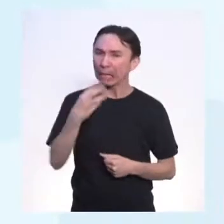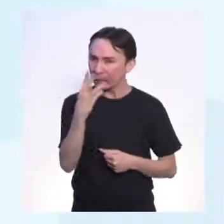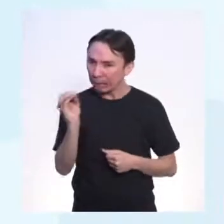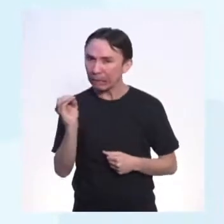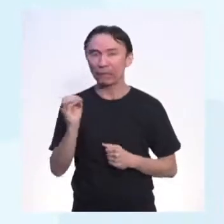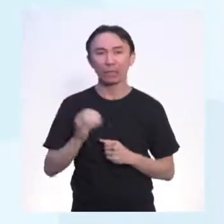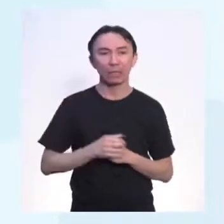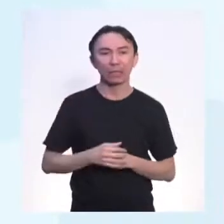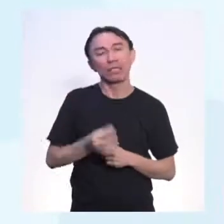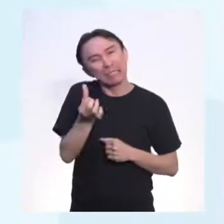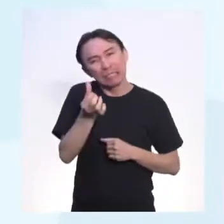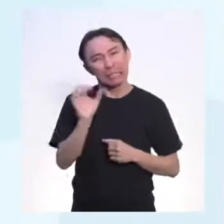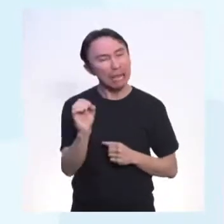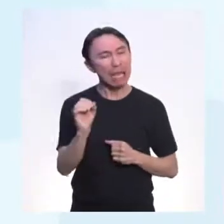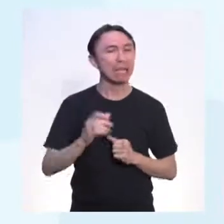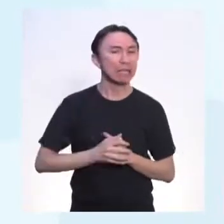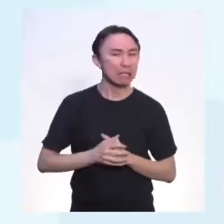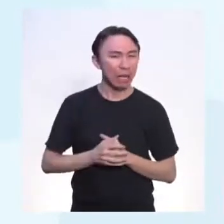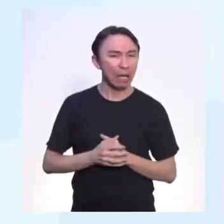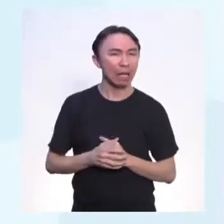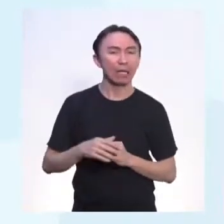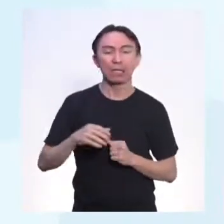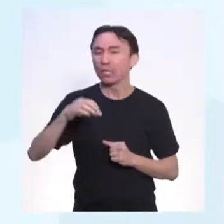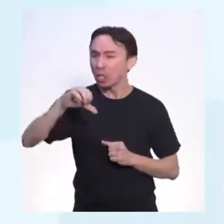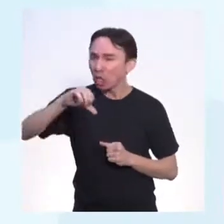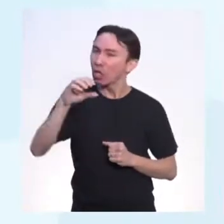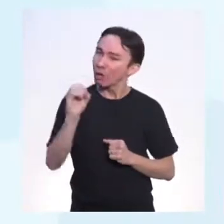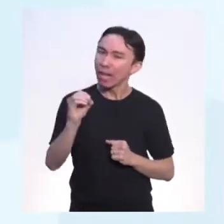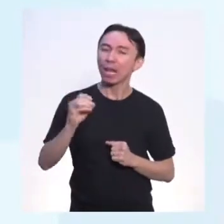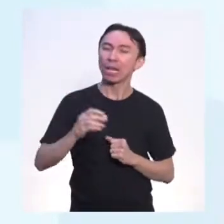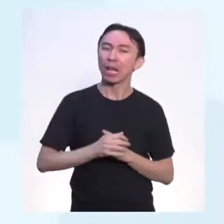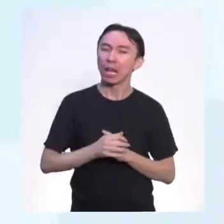A. 60, alternativa B.